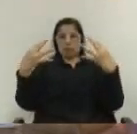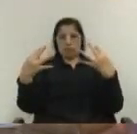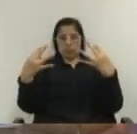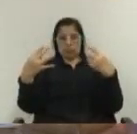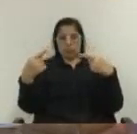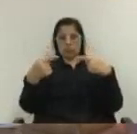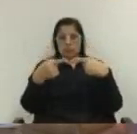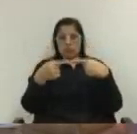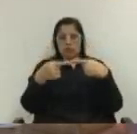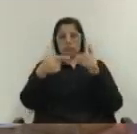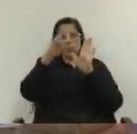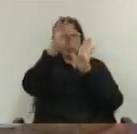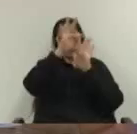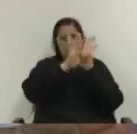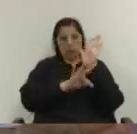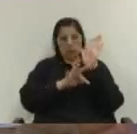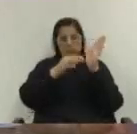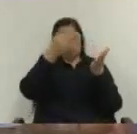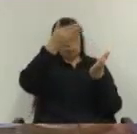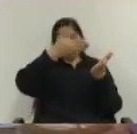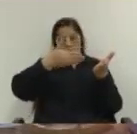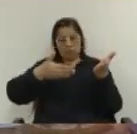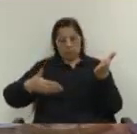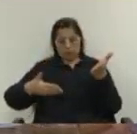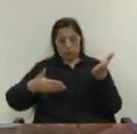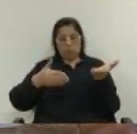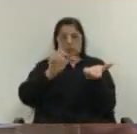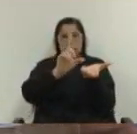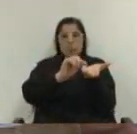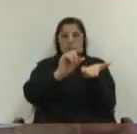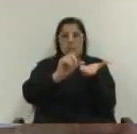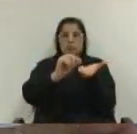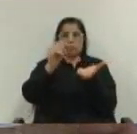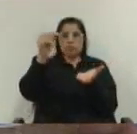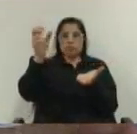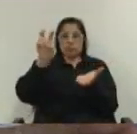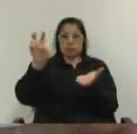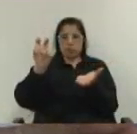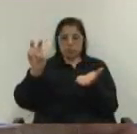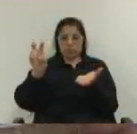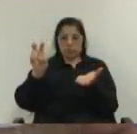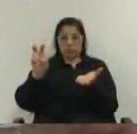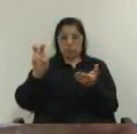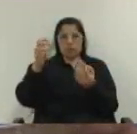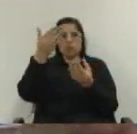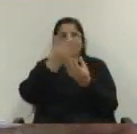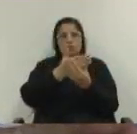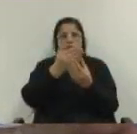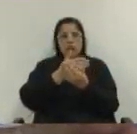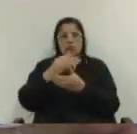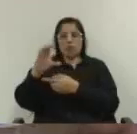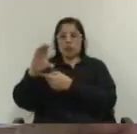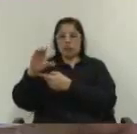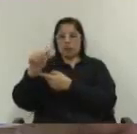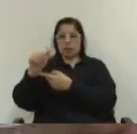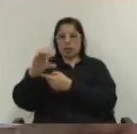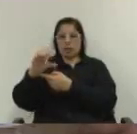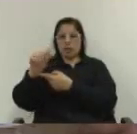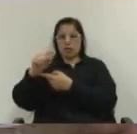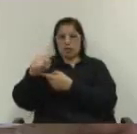com o texto da lei abaixo descrito. Artigo 5º. O processo de cassação do mandato do prefeito